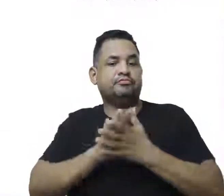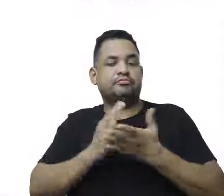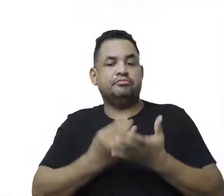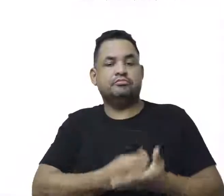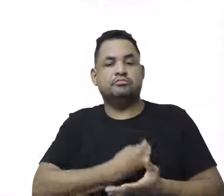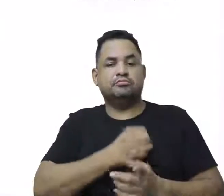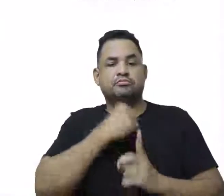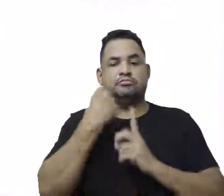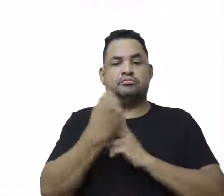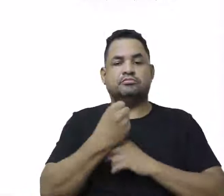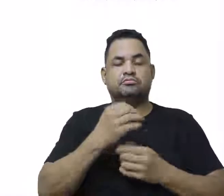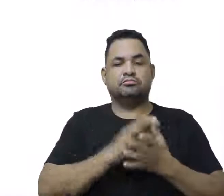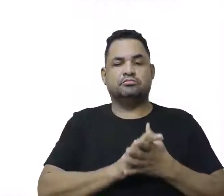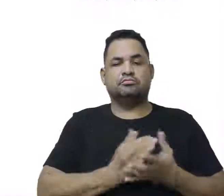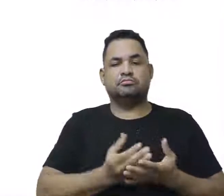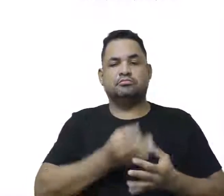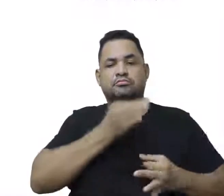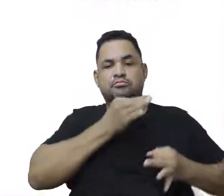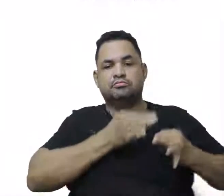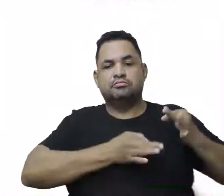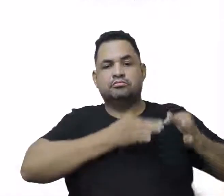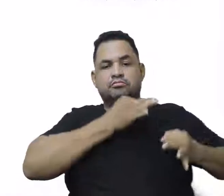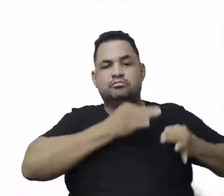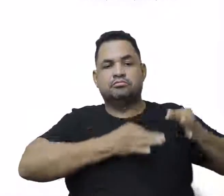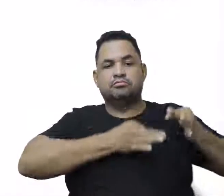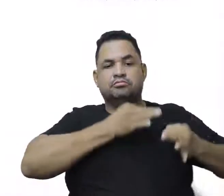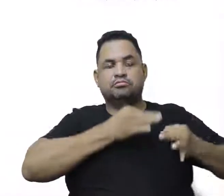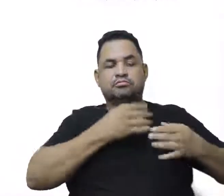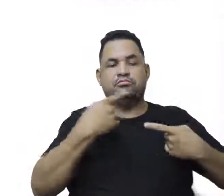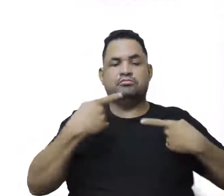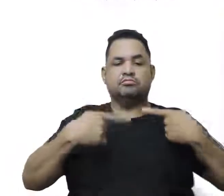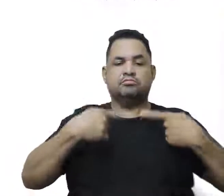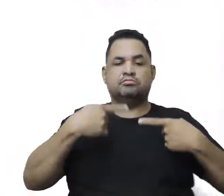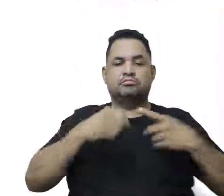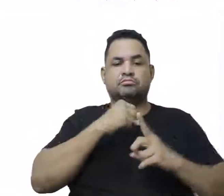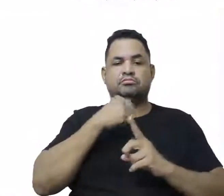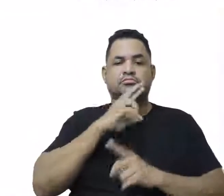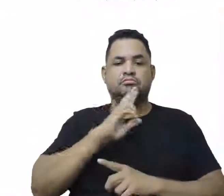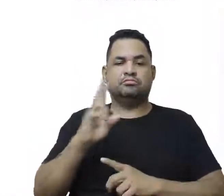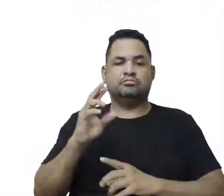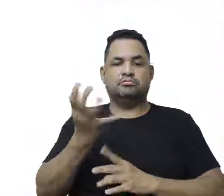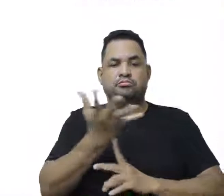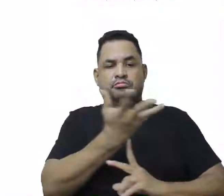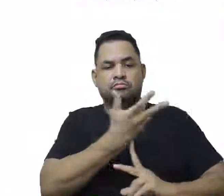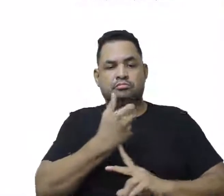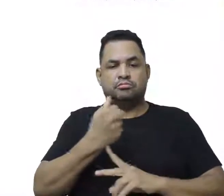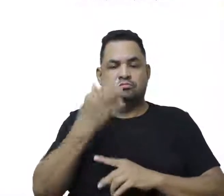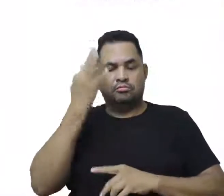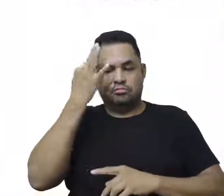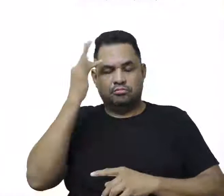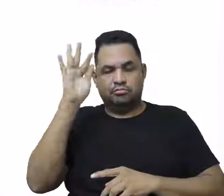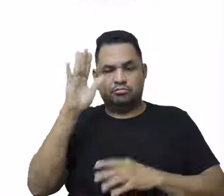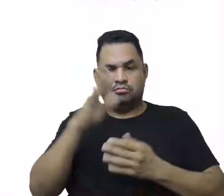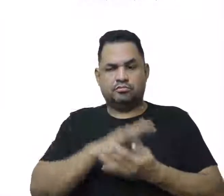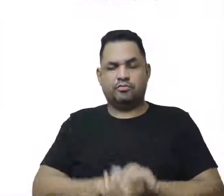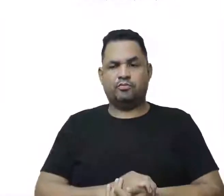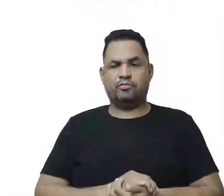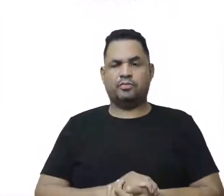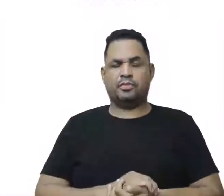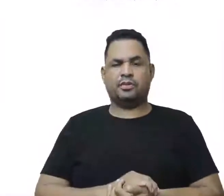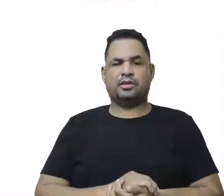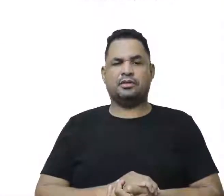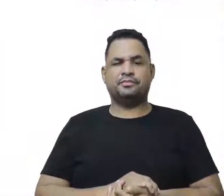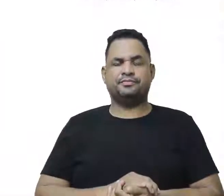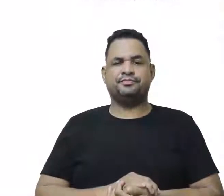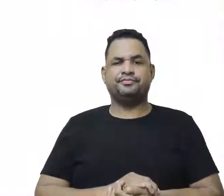Esfera da vida social ou seja jurídica política religiosa artística filosófica o Marcos né